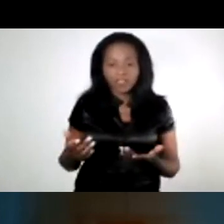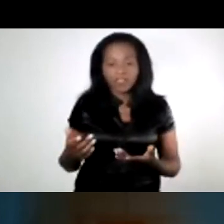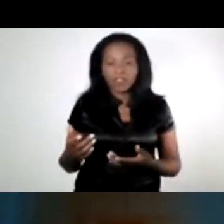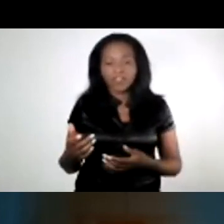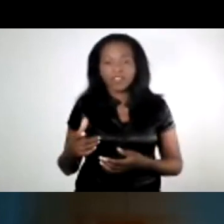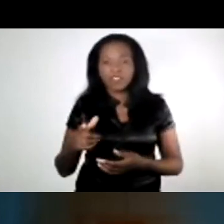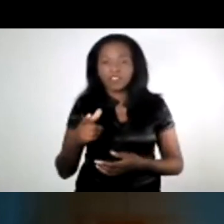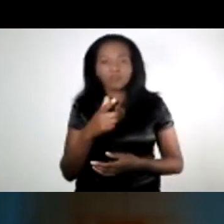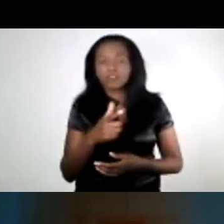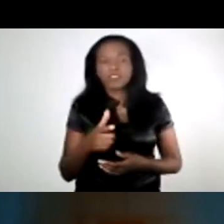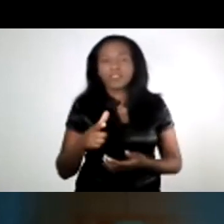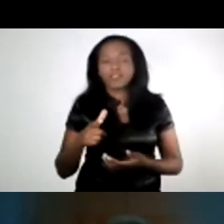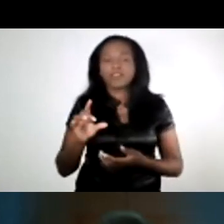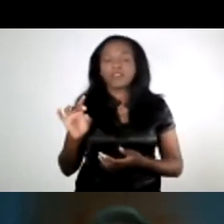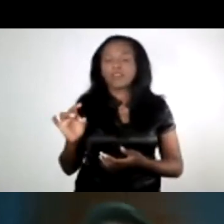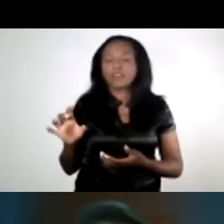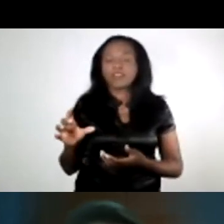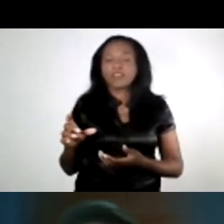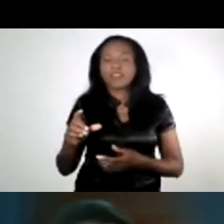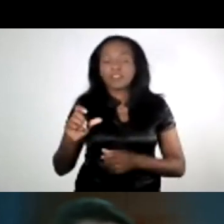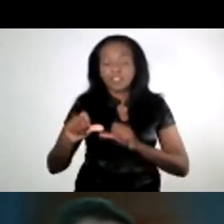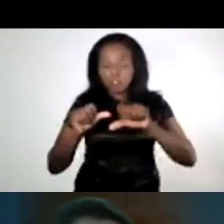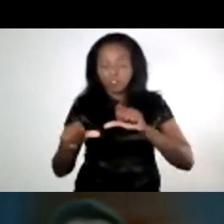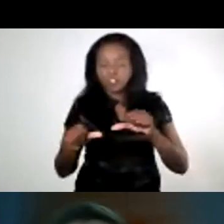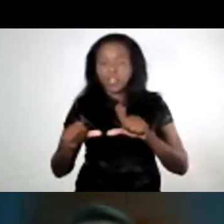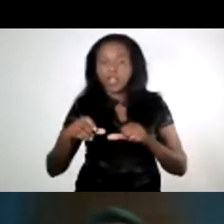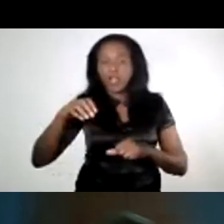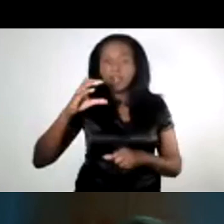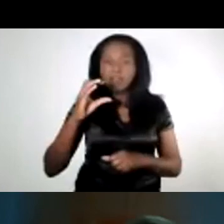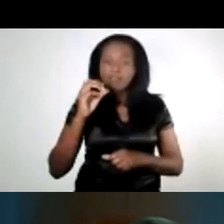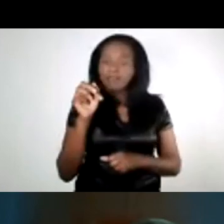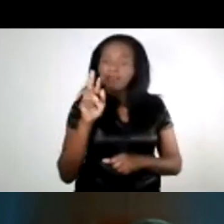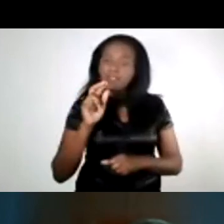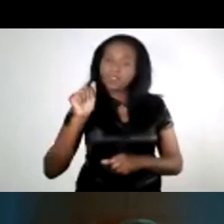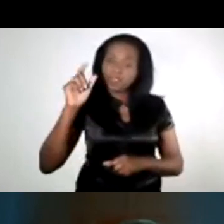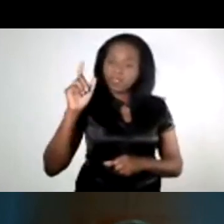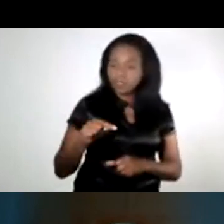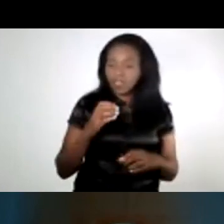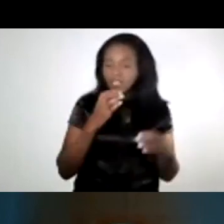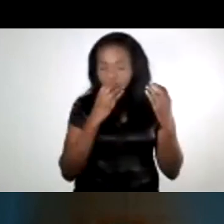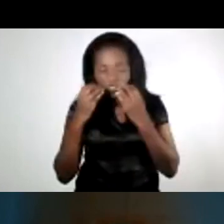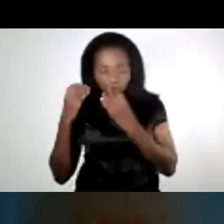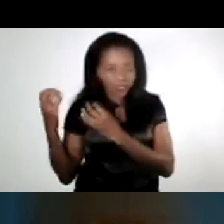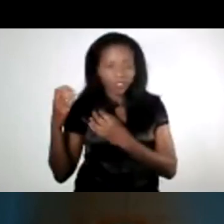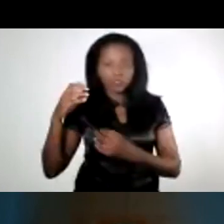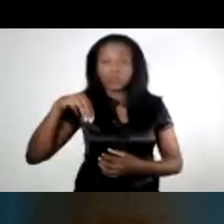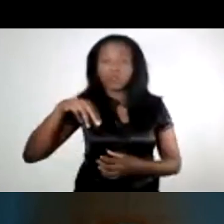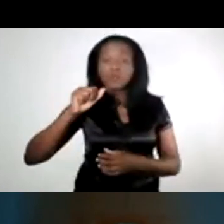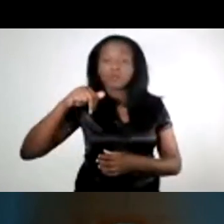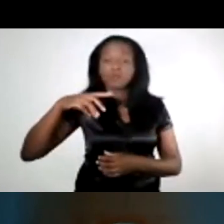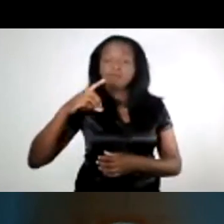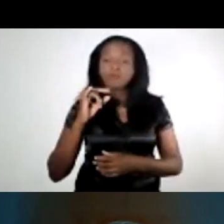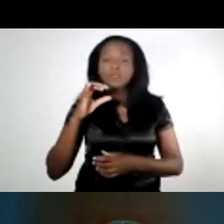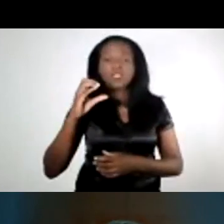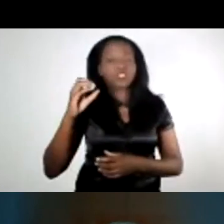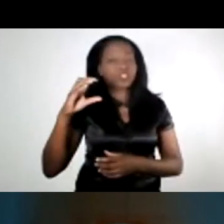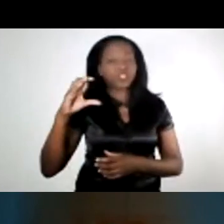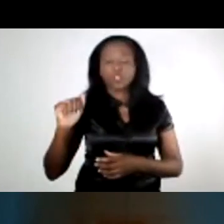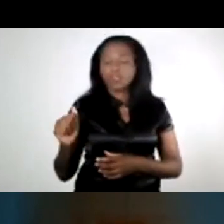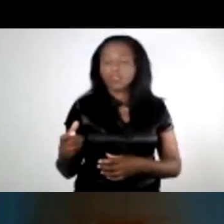cará, ia ter milho, ia ter mandioca. Então, assim, a gente está muito longe